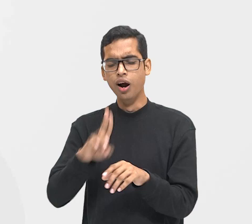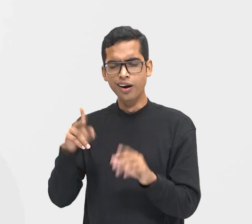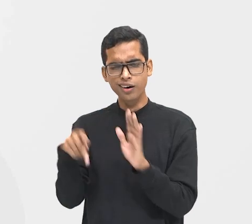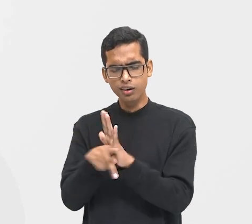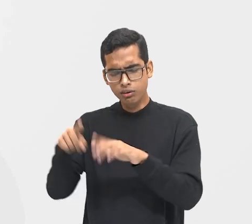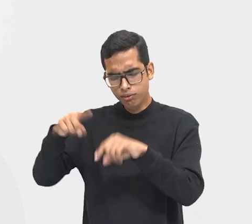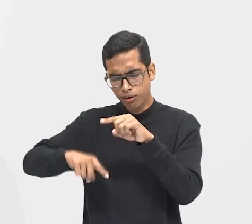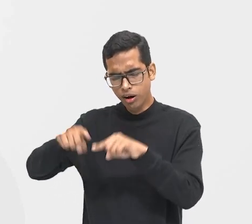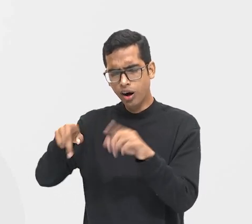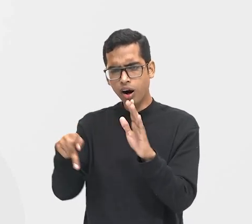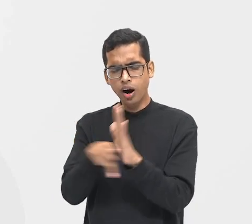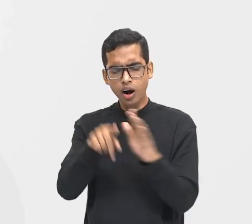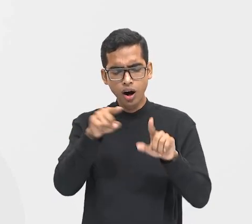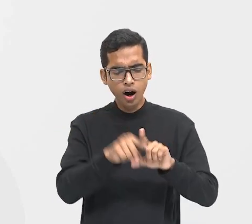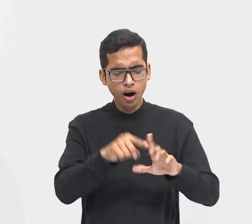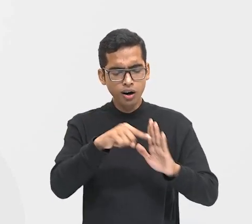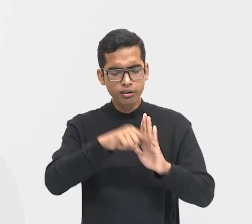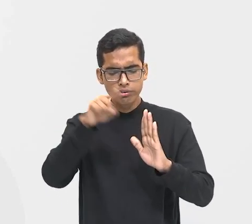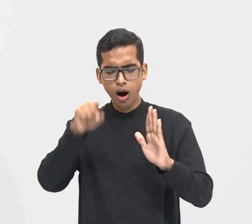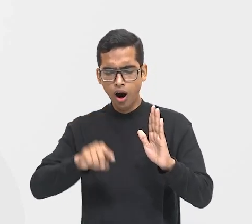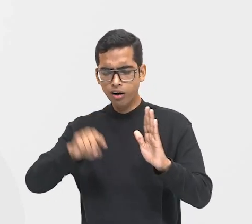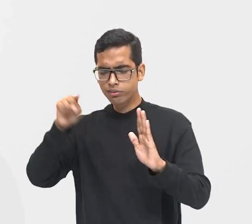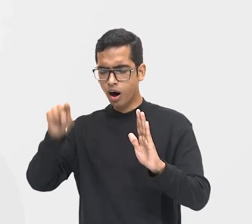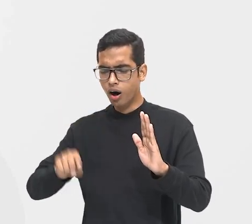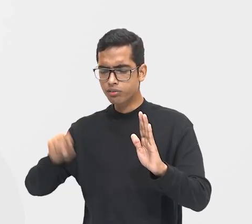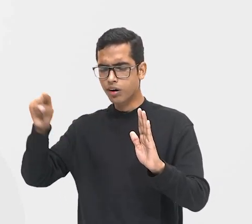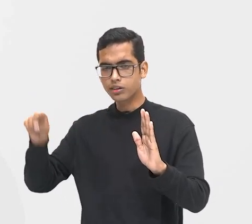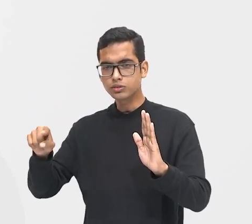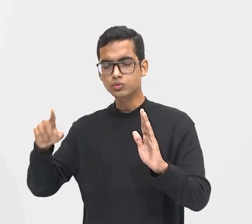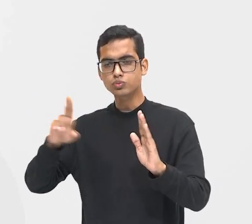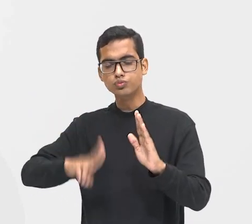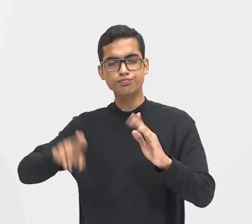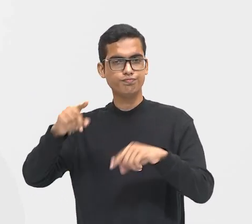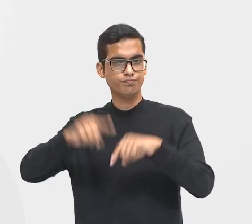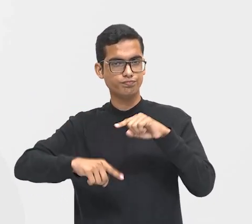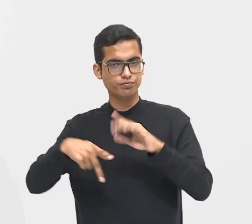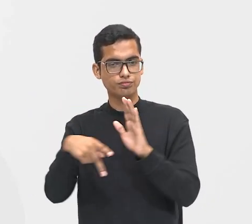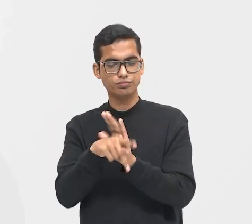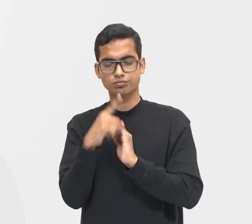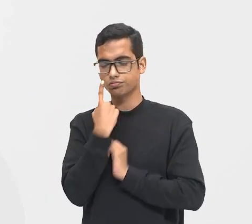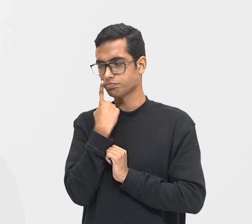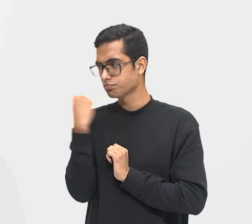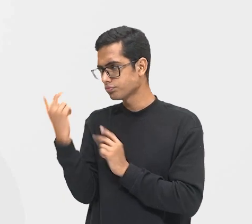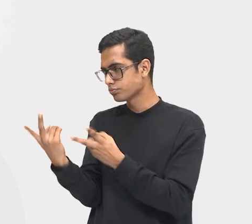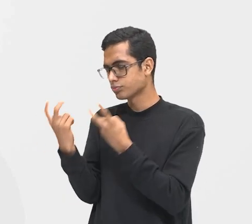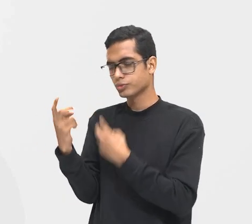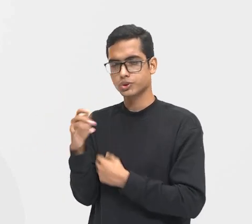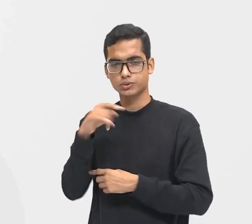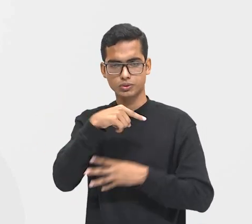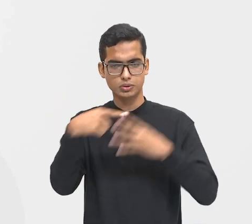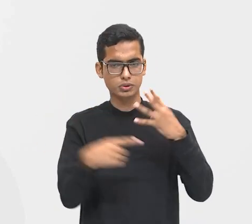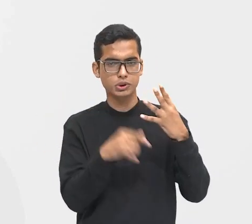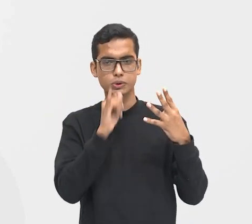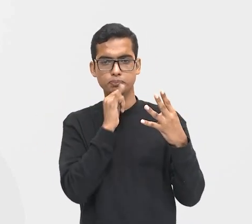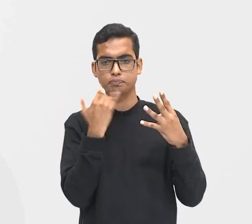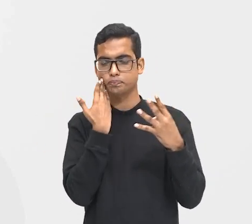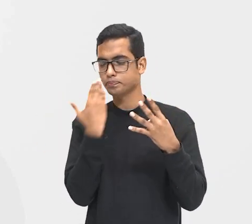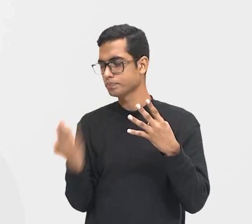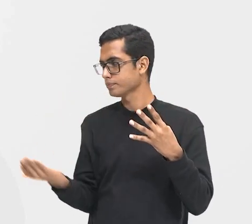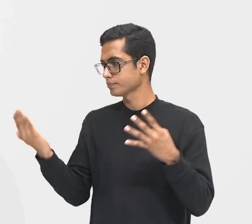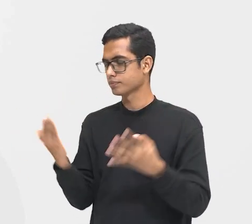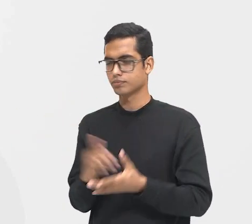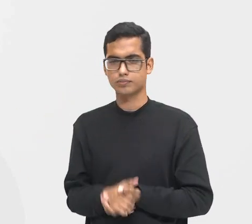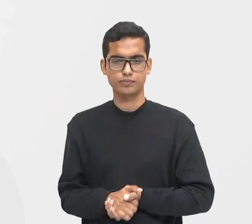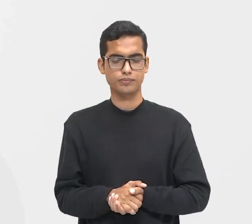que essas ondas, né, elas vão se propagar em meios materiais, como a gente pôde visualizar. E aí a gente tem 4 exemplos. Nós temos aqui,